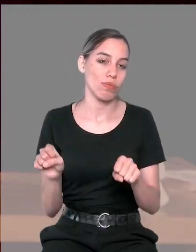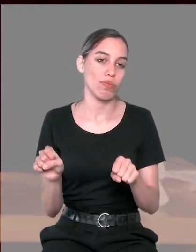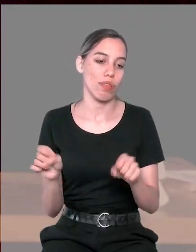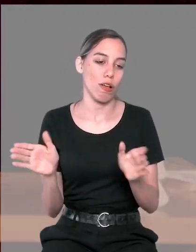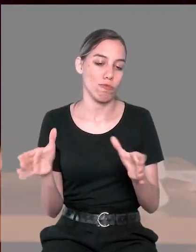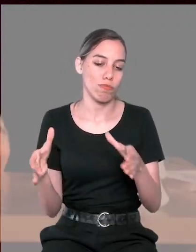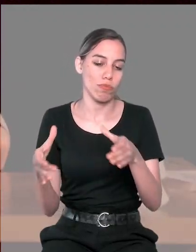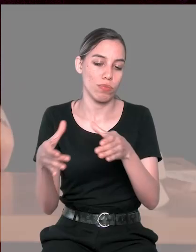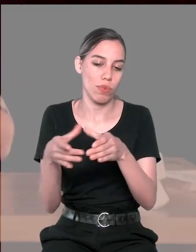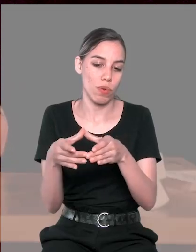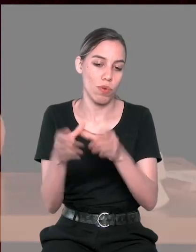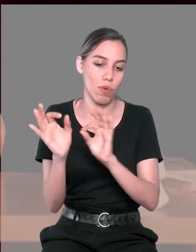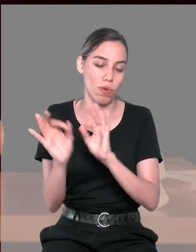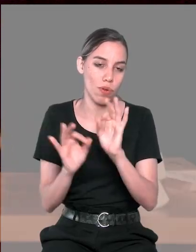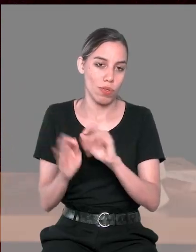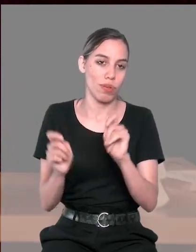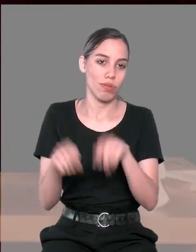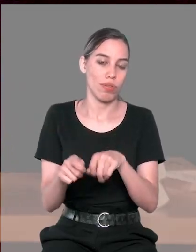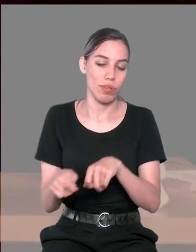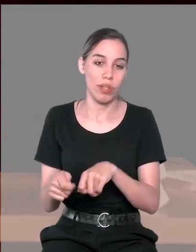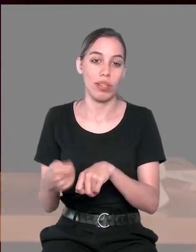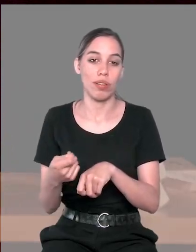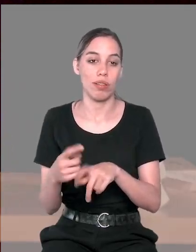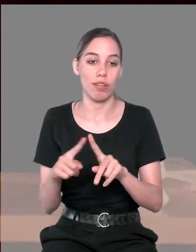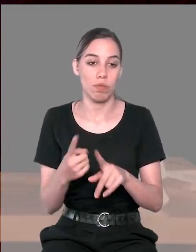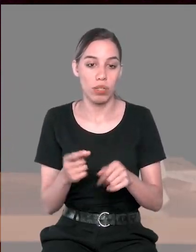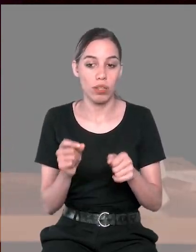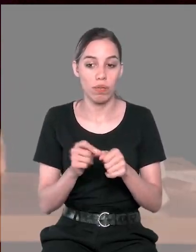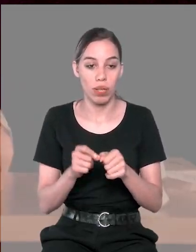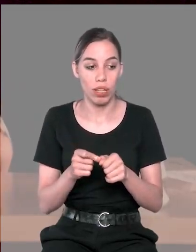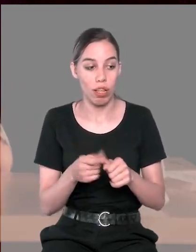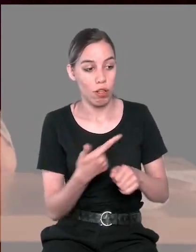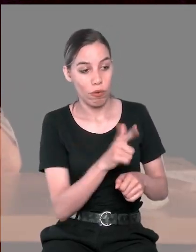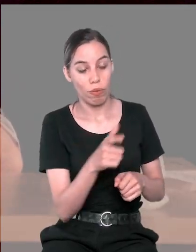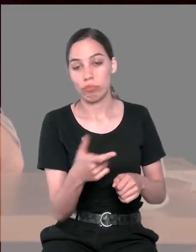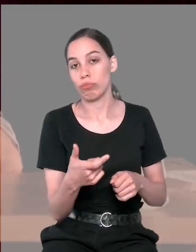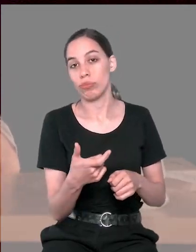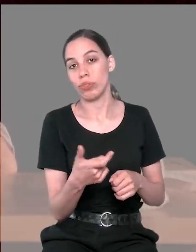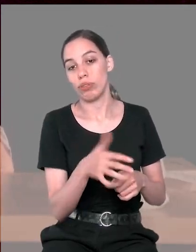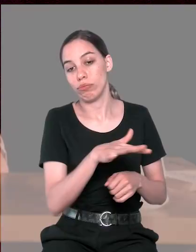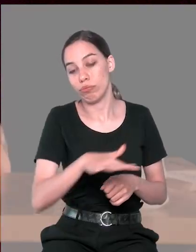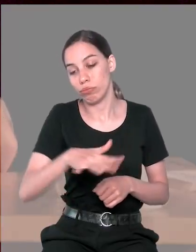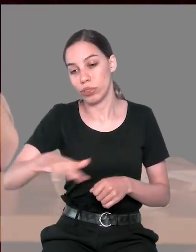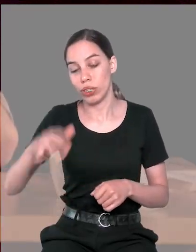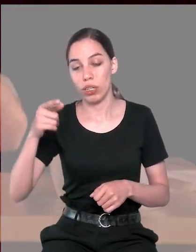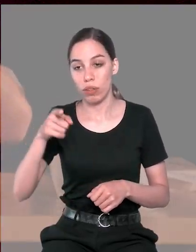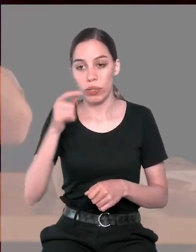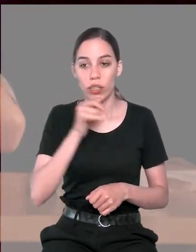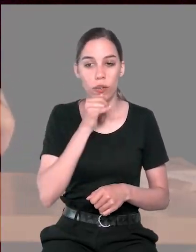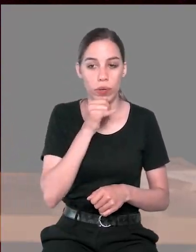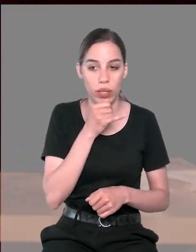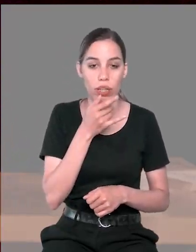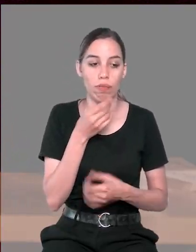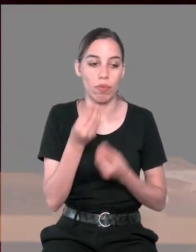completamente fechado de posições, de possibilidades, mas que, na verdade, você opera ele a partir de outros campos sensíveis. Ali você deu um